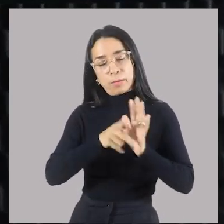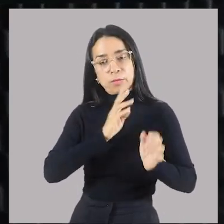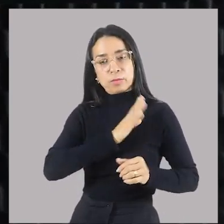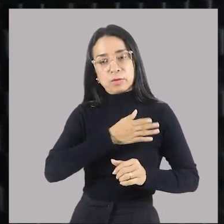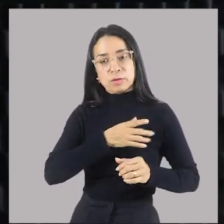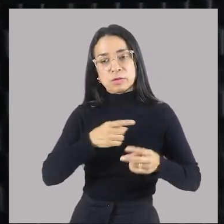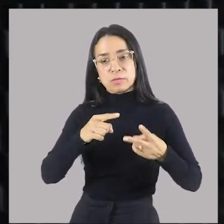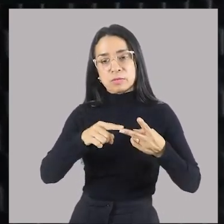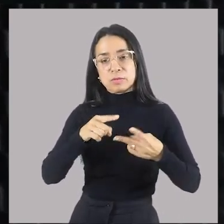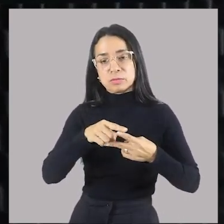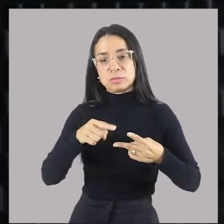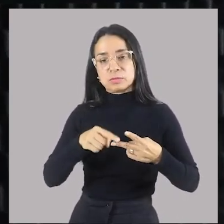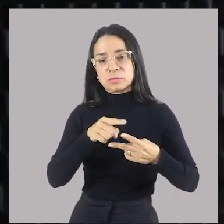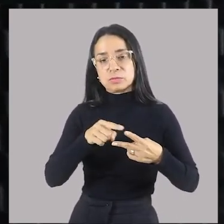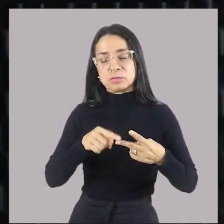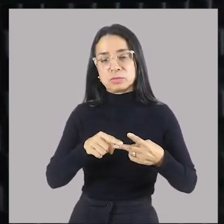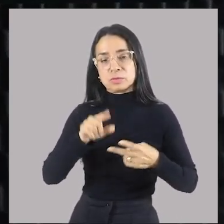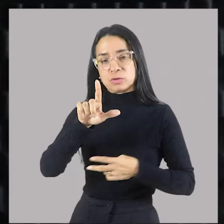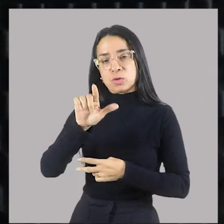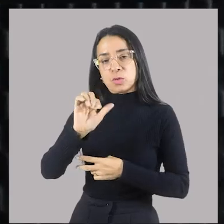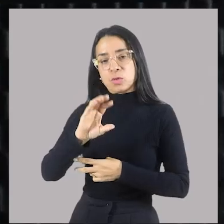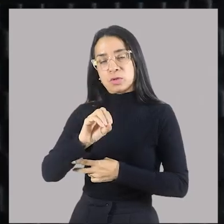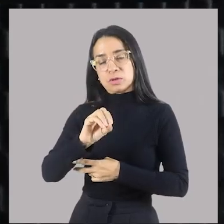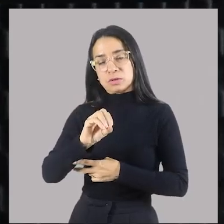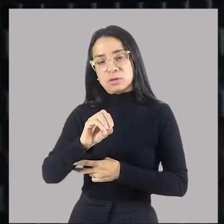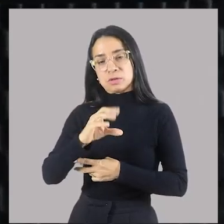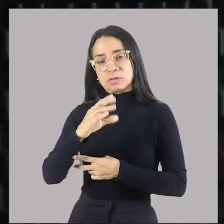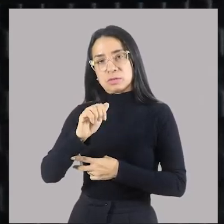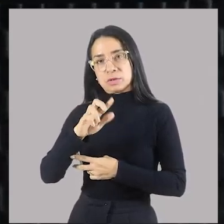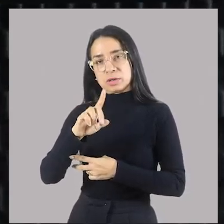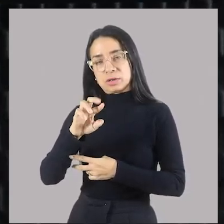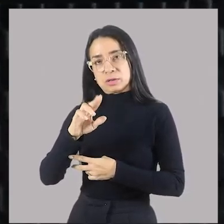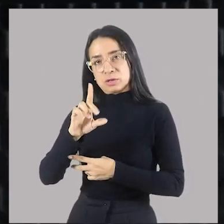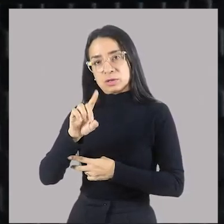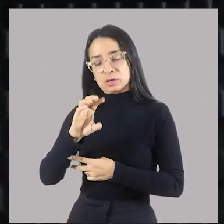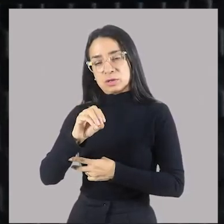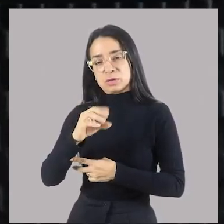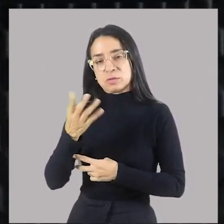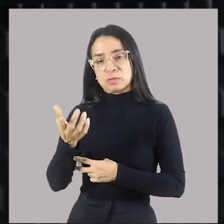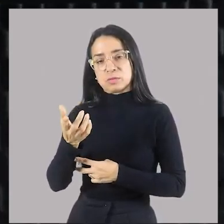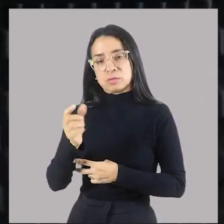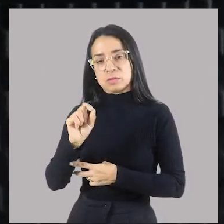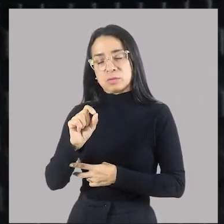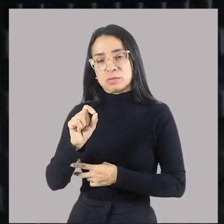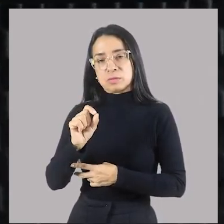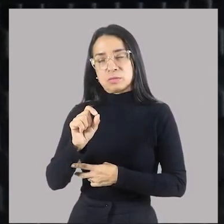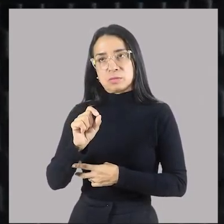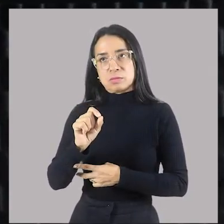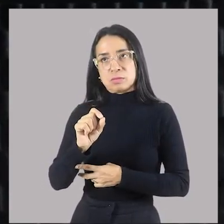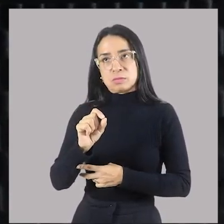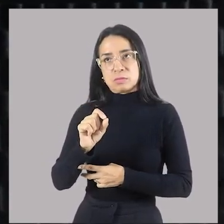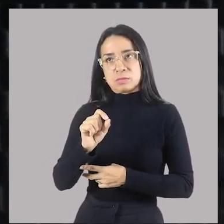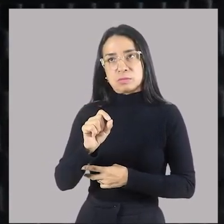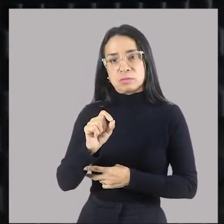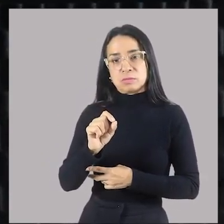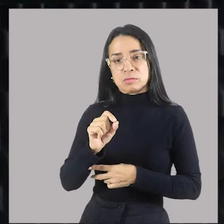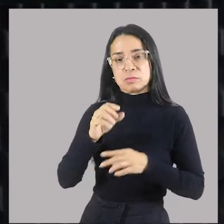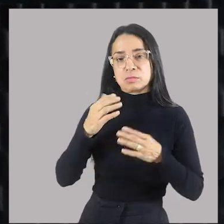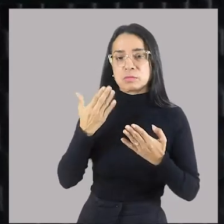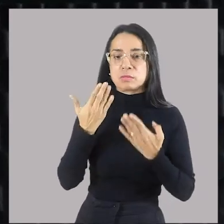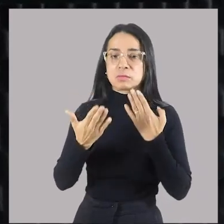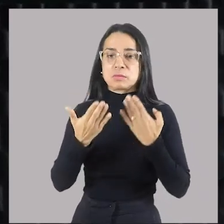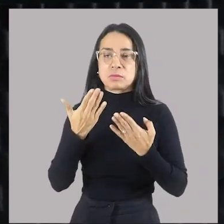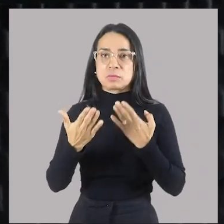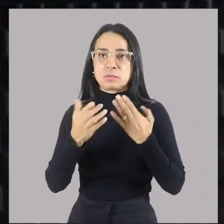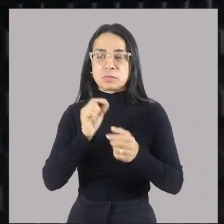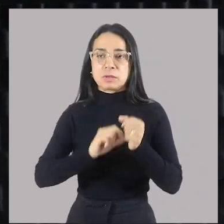2 músculos em específico, o liso e o músculo cardíaco, eles se equiparam no sentido